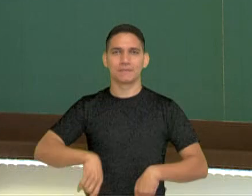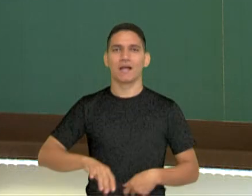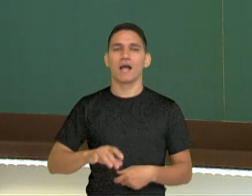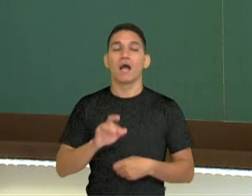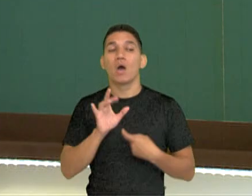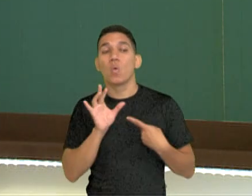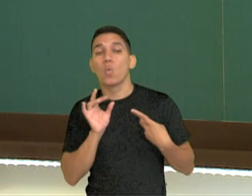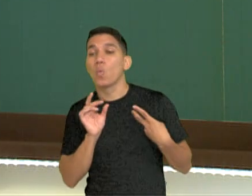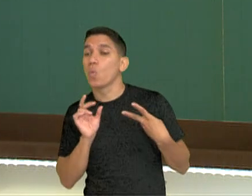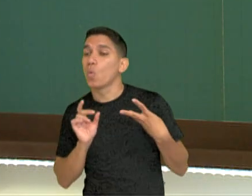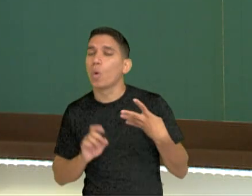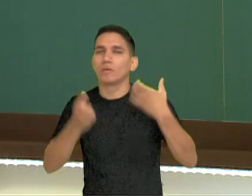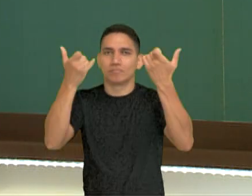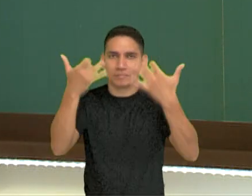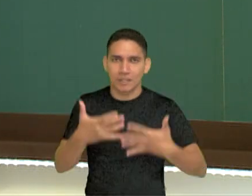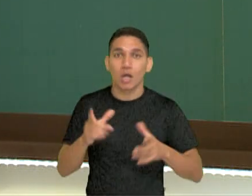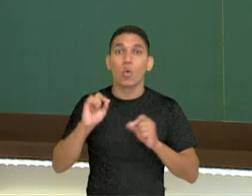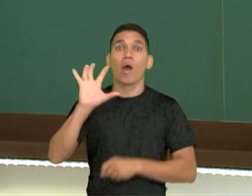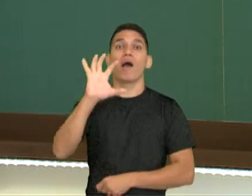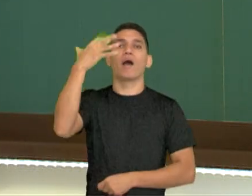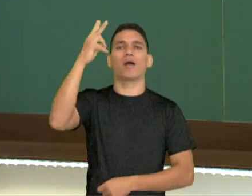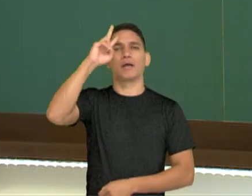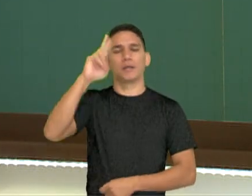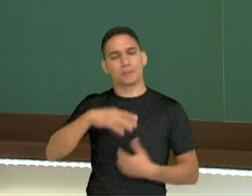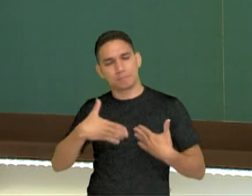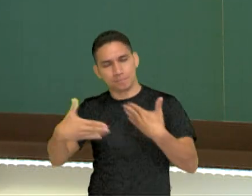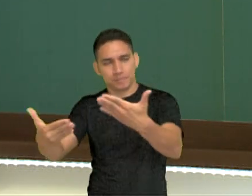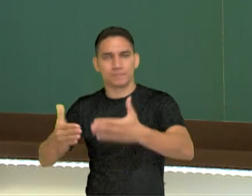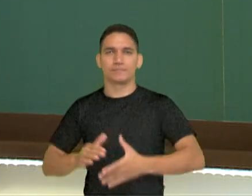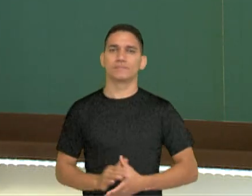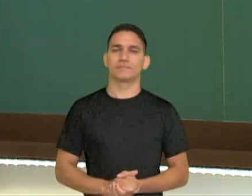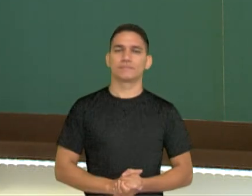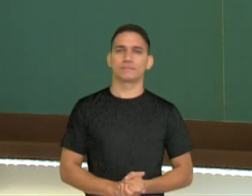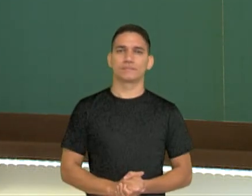contar aquilo que aconteceu durante a nossa história.